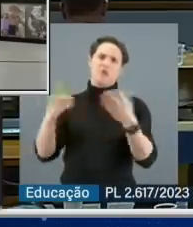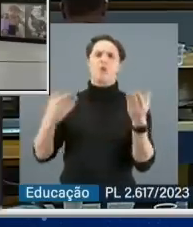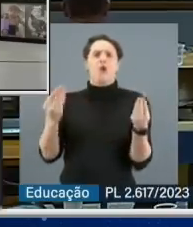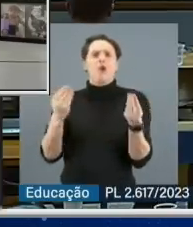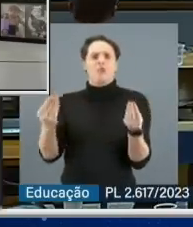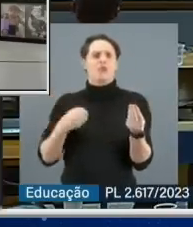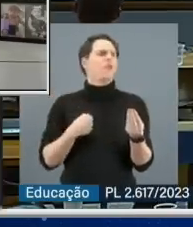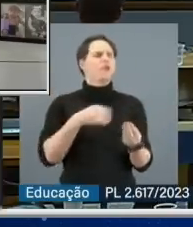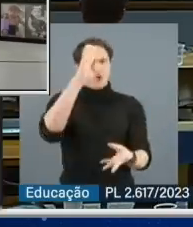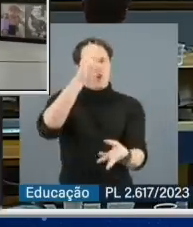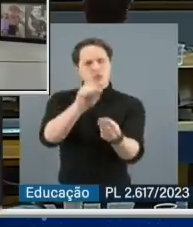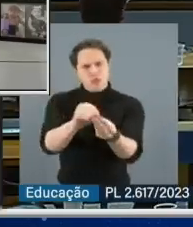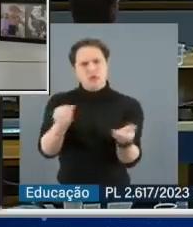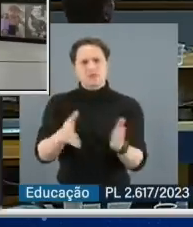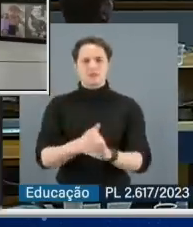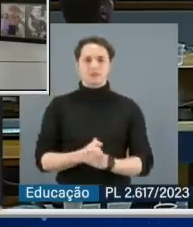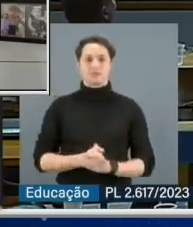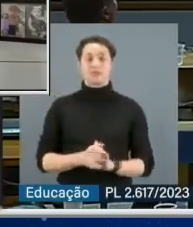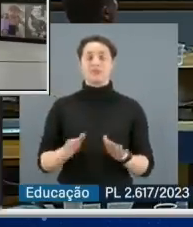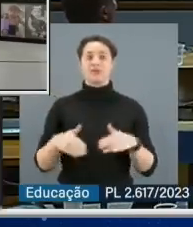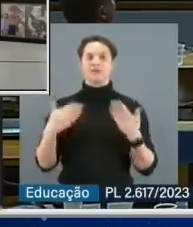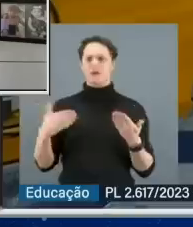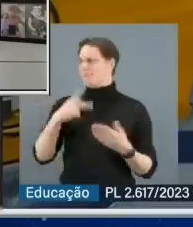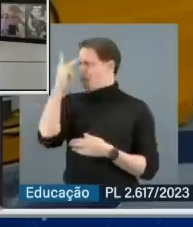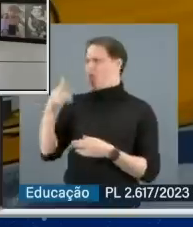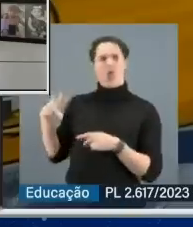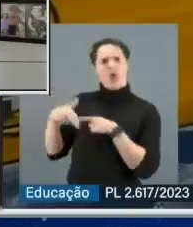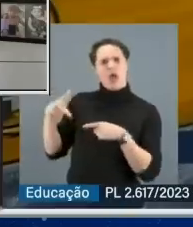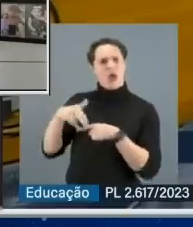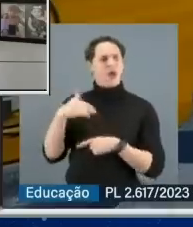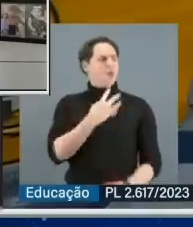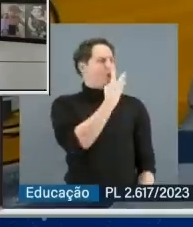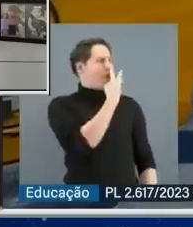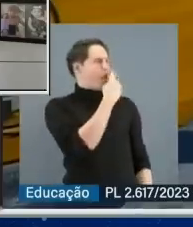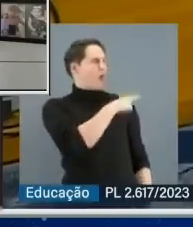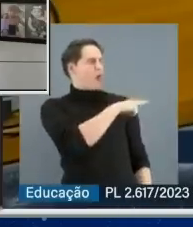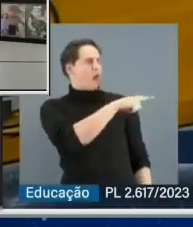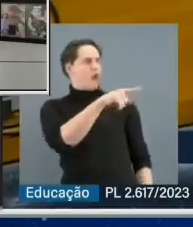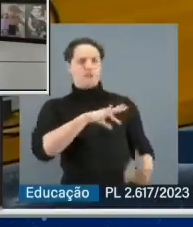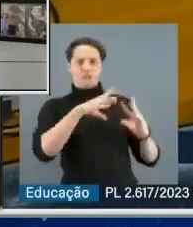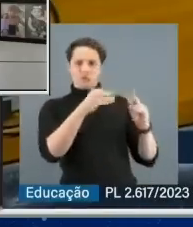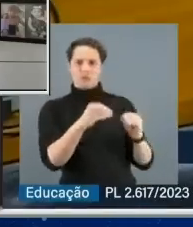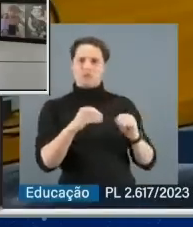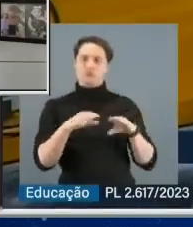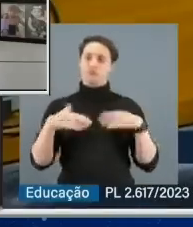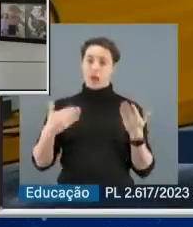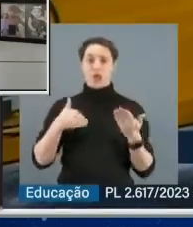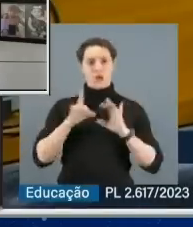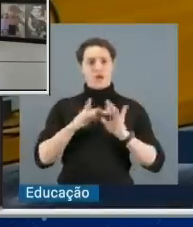corrupção. Ele está preso acusado de fraudar cartões de